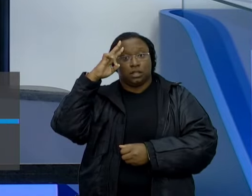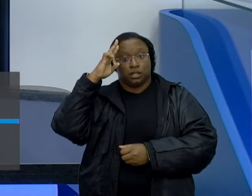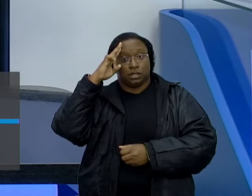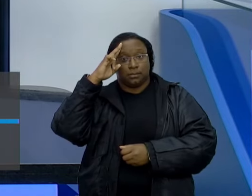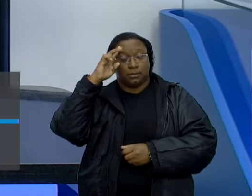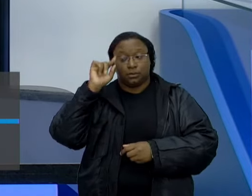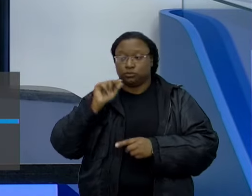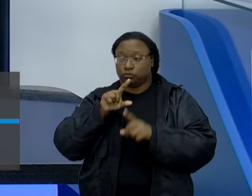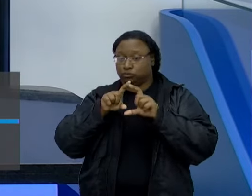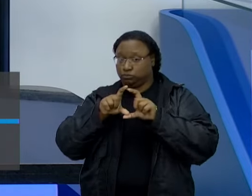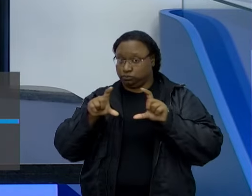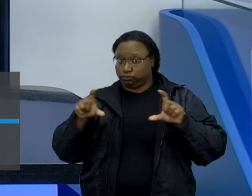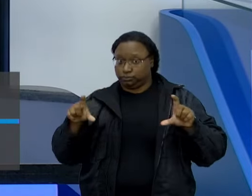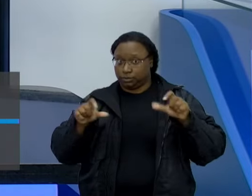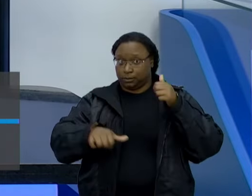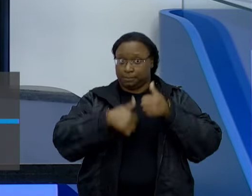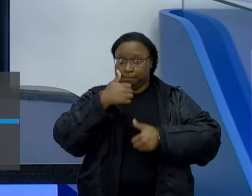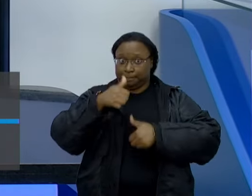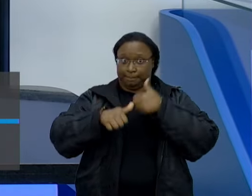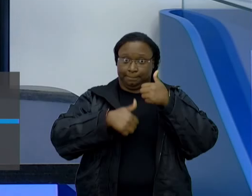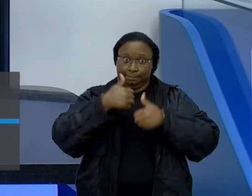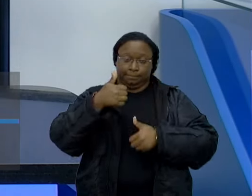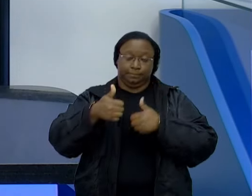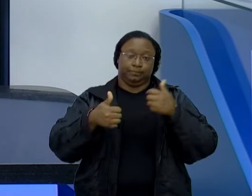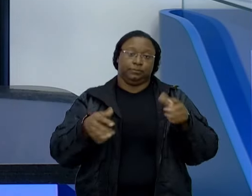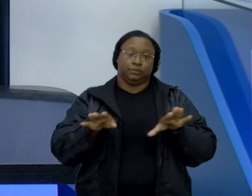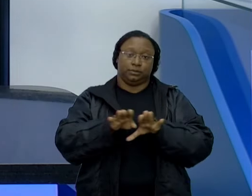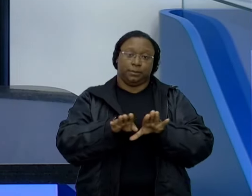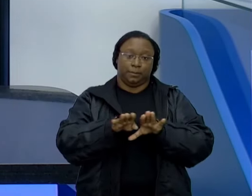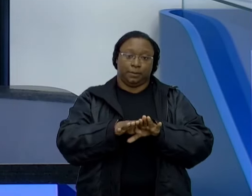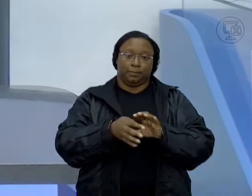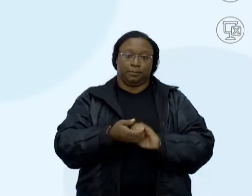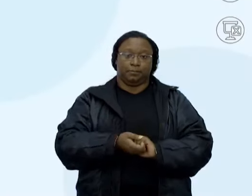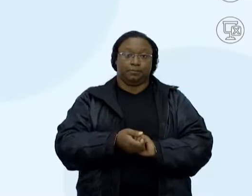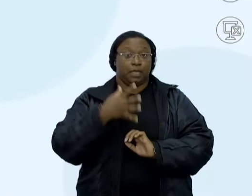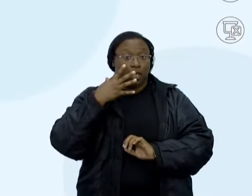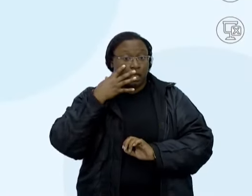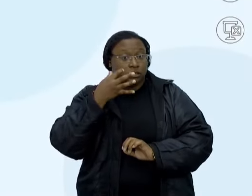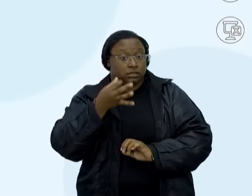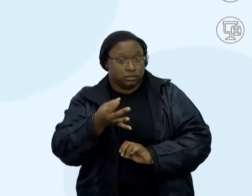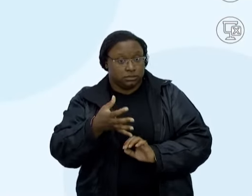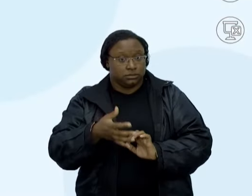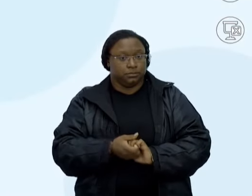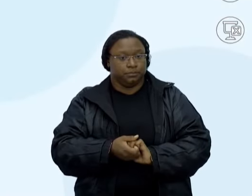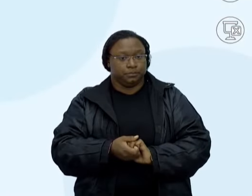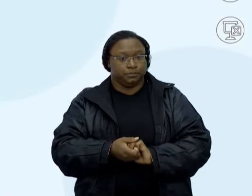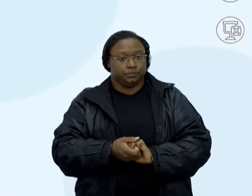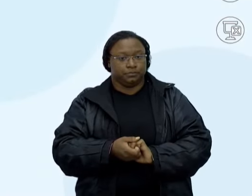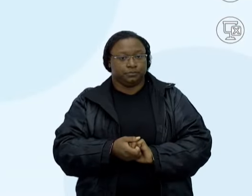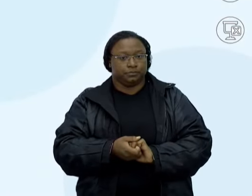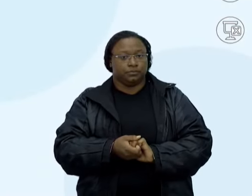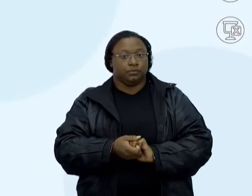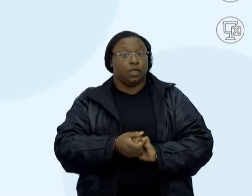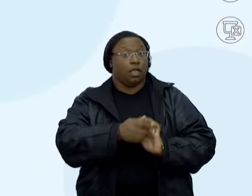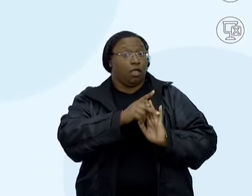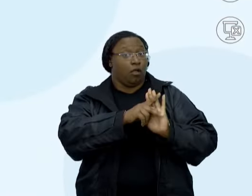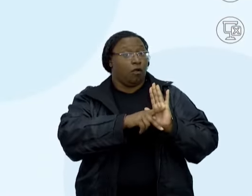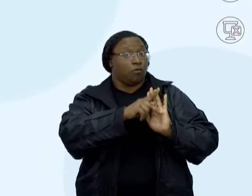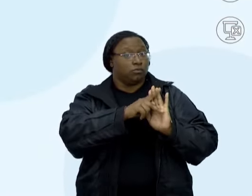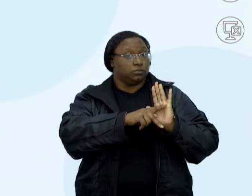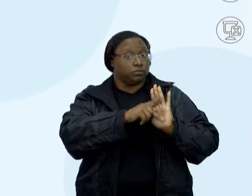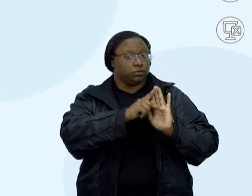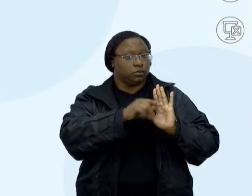avaliação de aula e também te chamando a atenção para isso, ó. Considerando aí o nosso protótipo que a gente fez aqui na